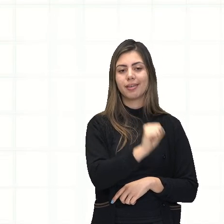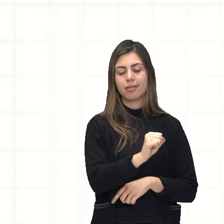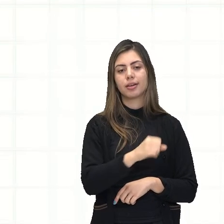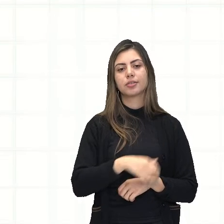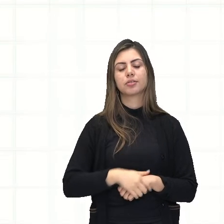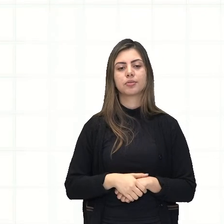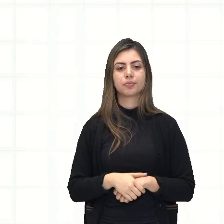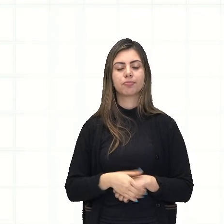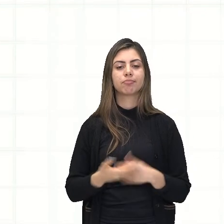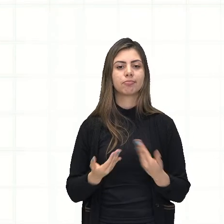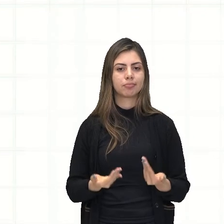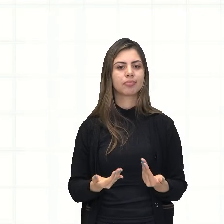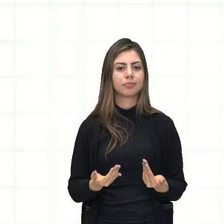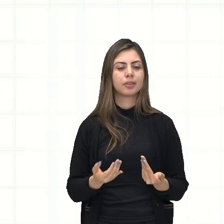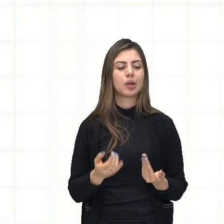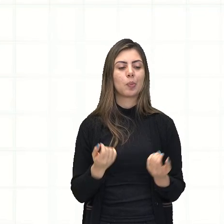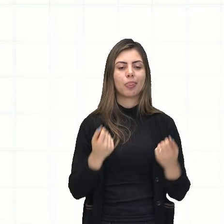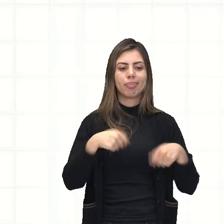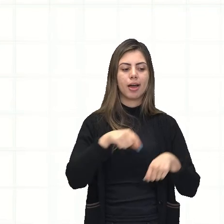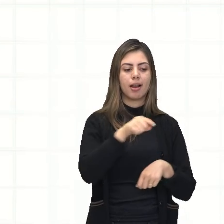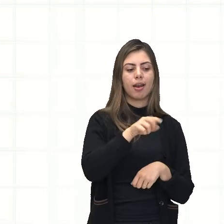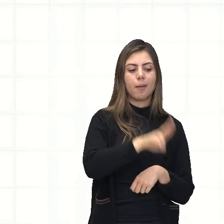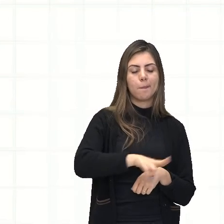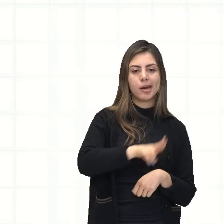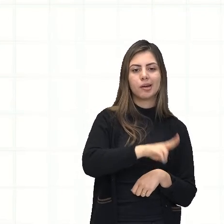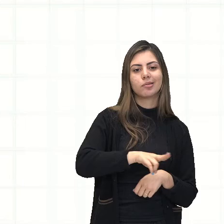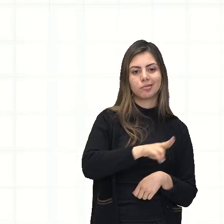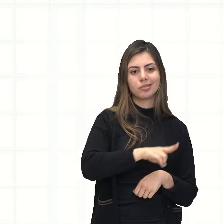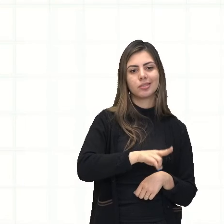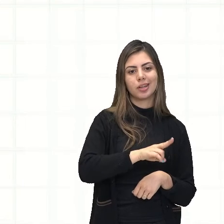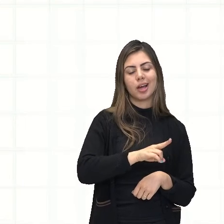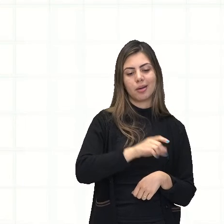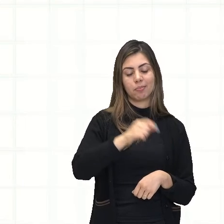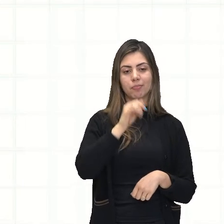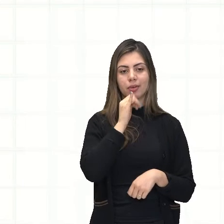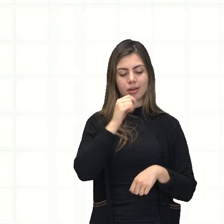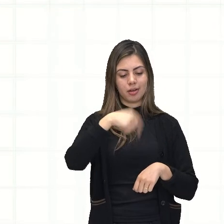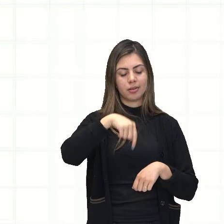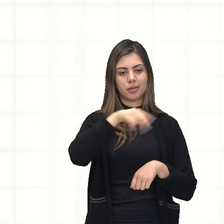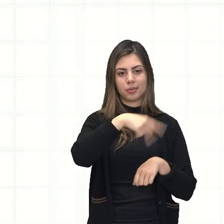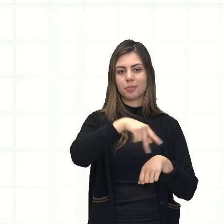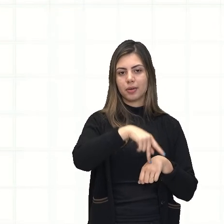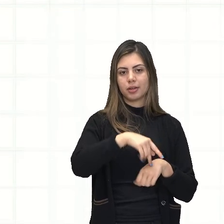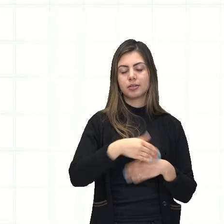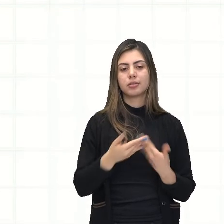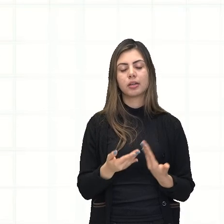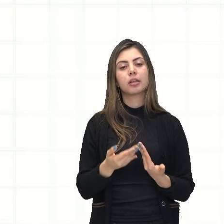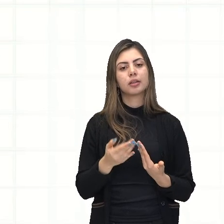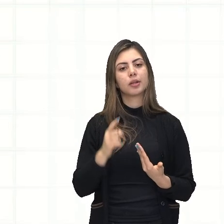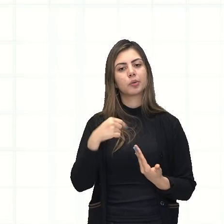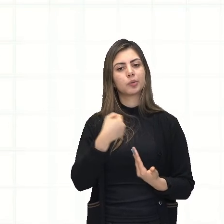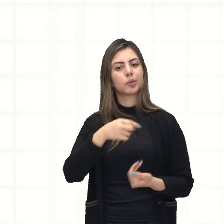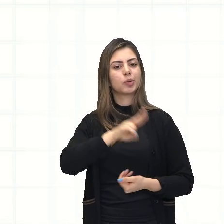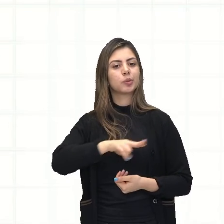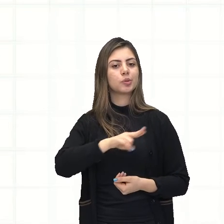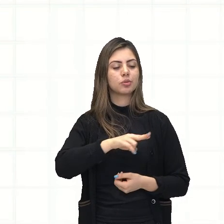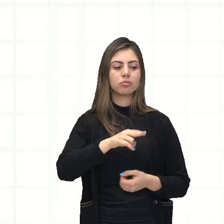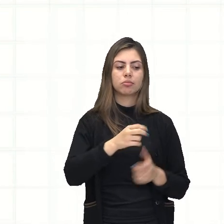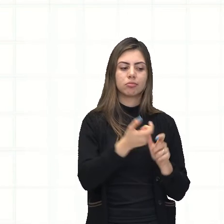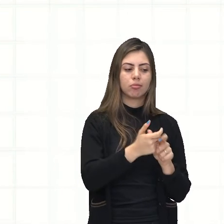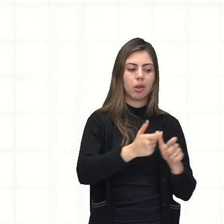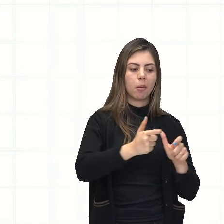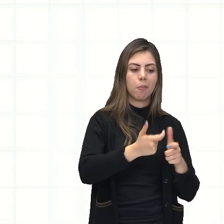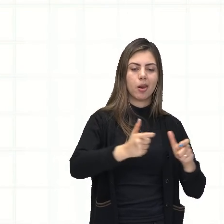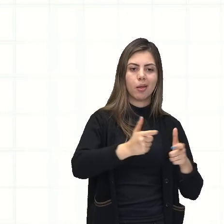exemplo aí desses biocombustíveis utilizados no nosso país, e essa utilização vem